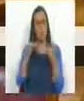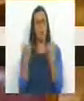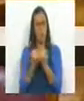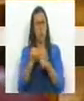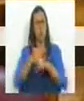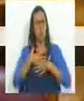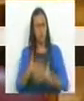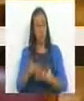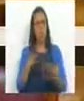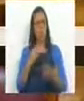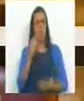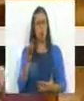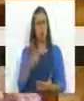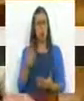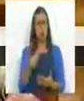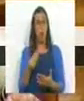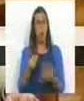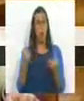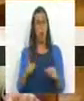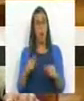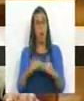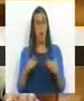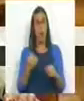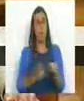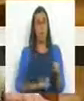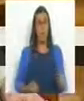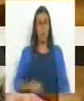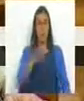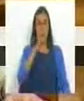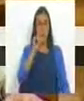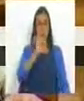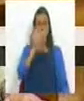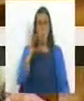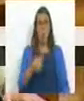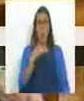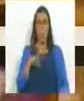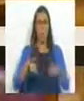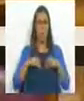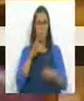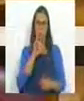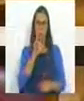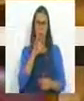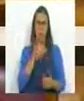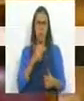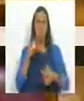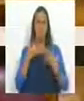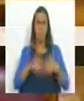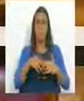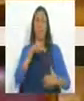social profissional dos jovens que têm níveis de desemprego muito elevados, diria mesmo inaceitáveis, e que põem em